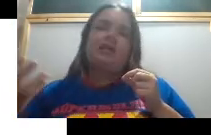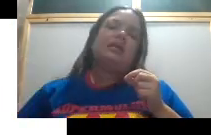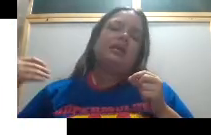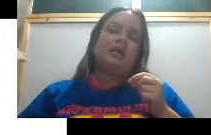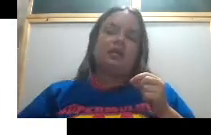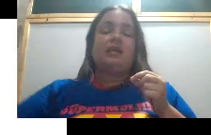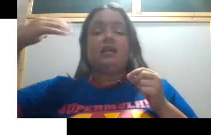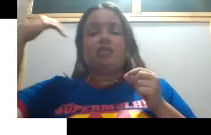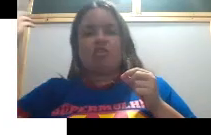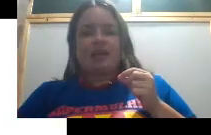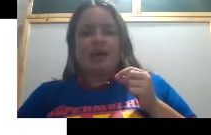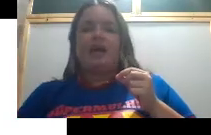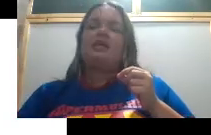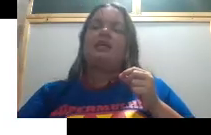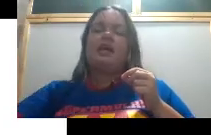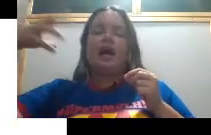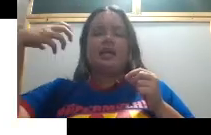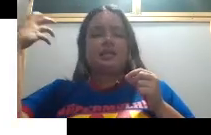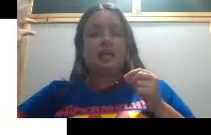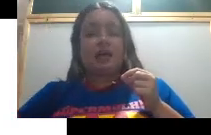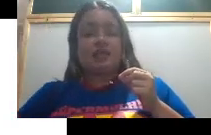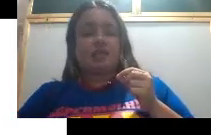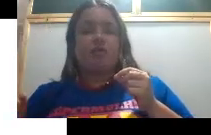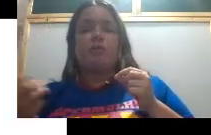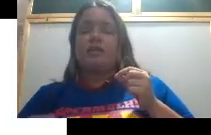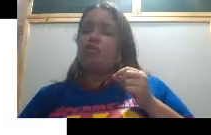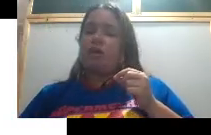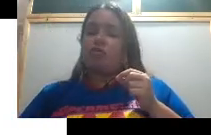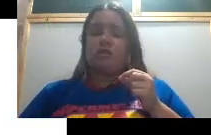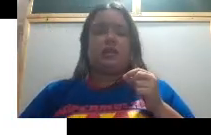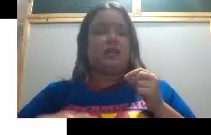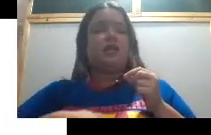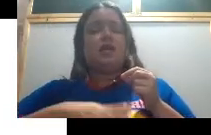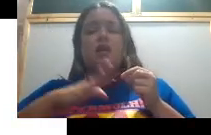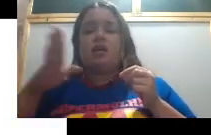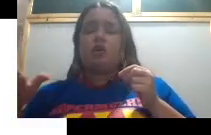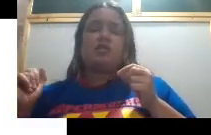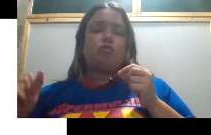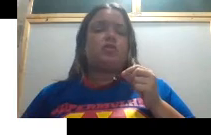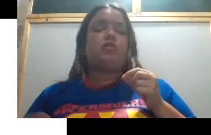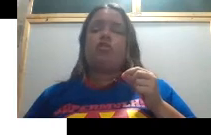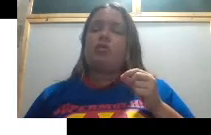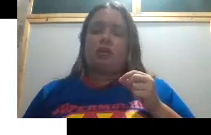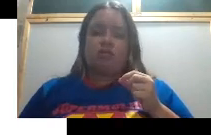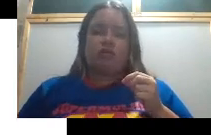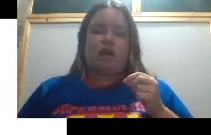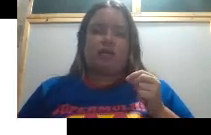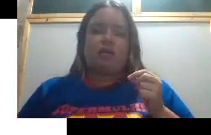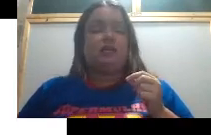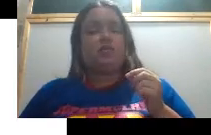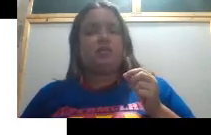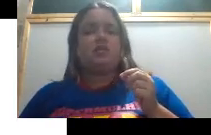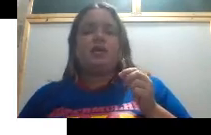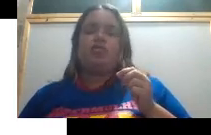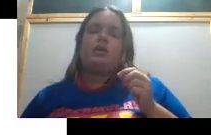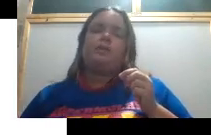e até a chegar a essa aí essa forma que causa um dia aqui todas as pessoas têm o direito de